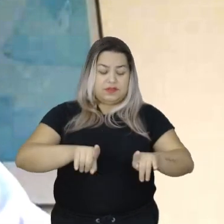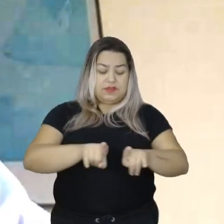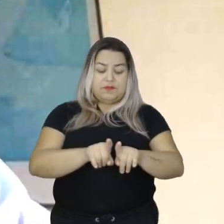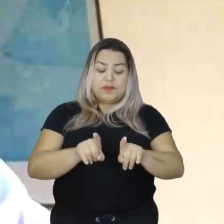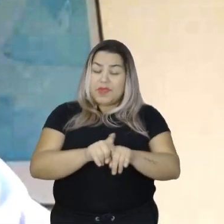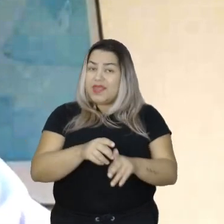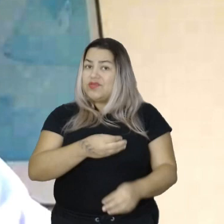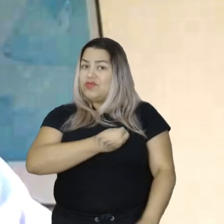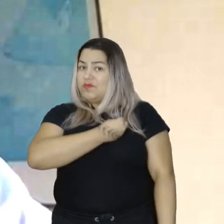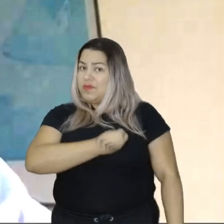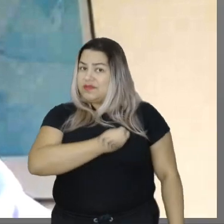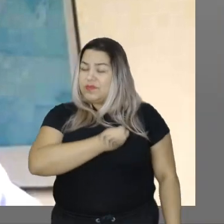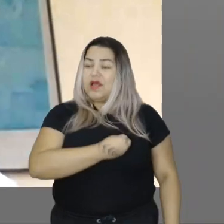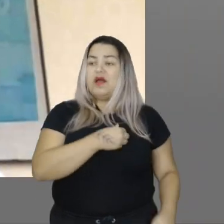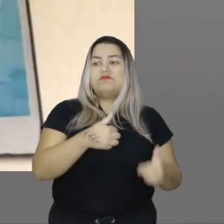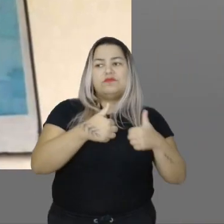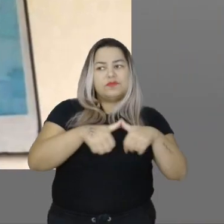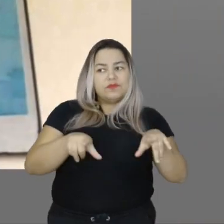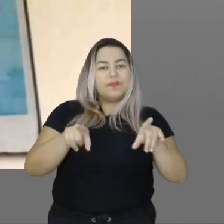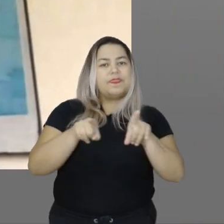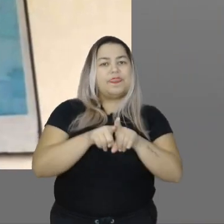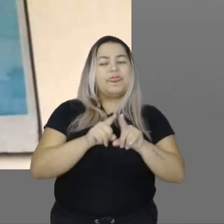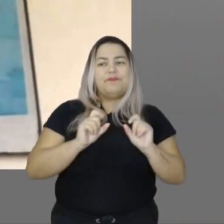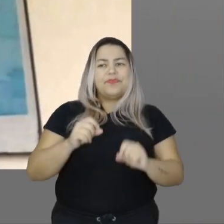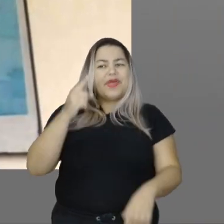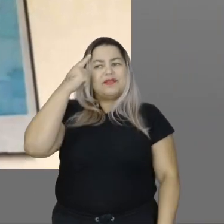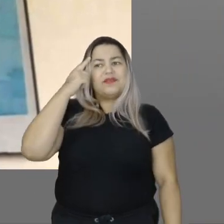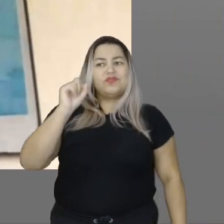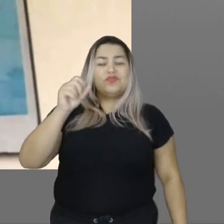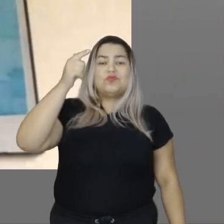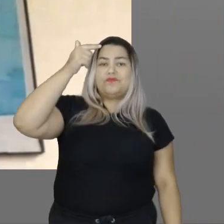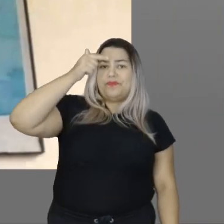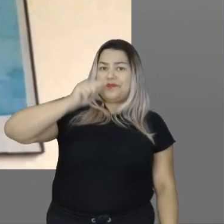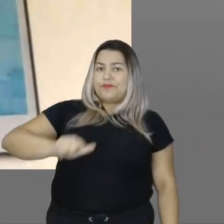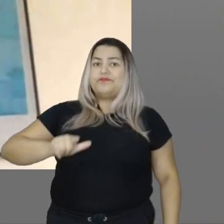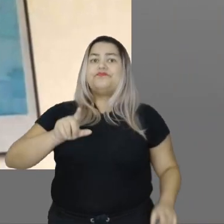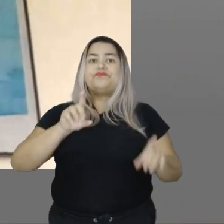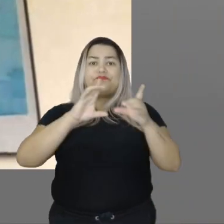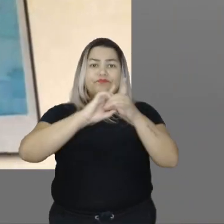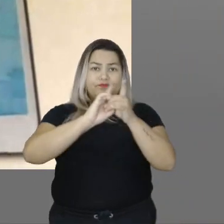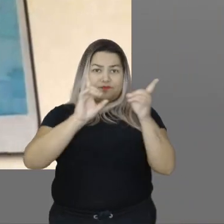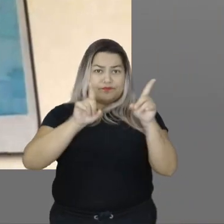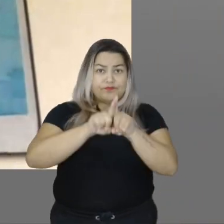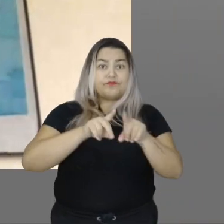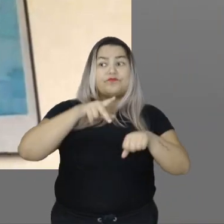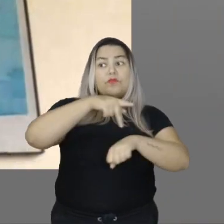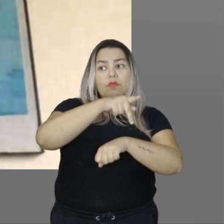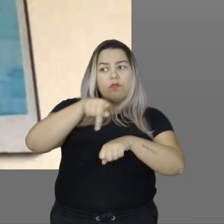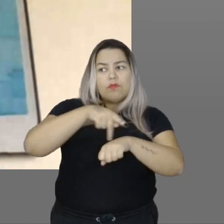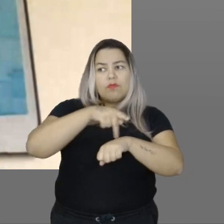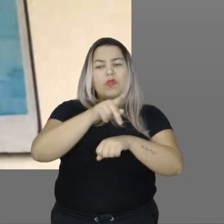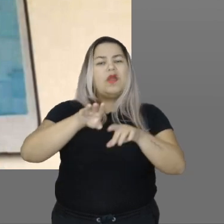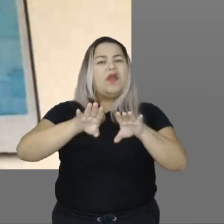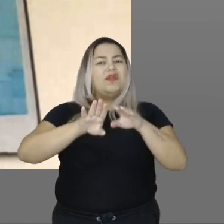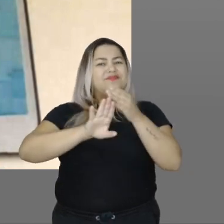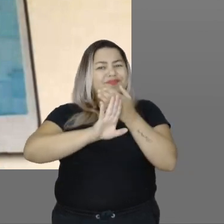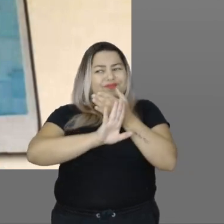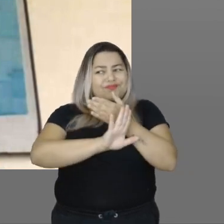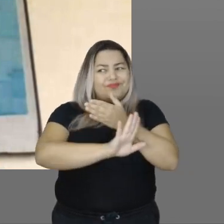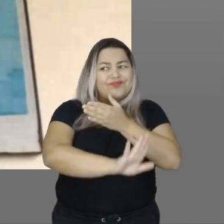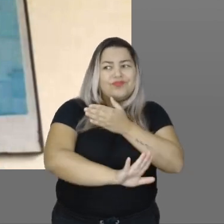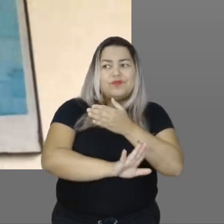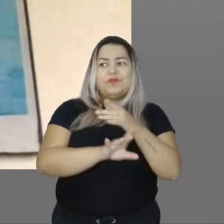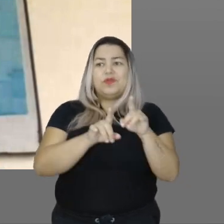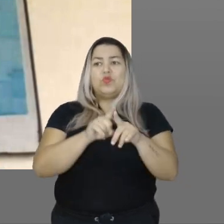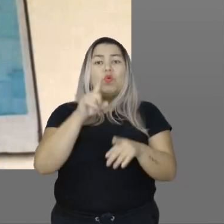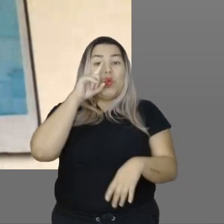participar, estavam imbuídos da ideia de recuperar a democracia do país e de afastar um dos